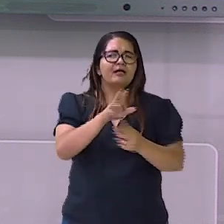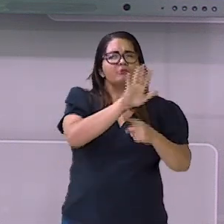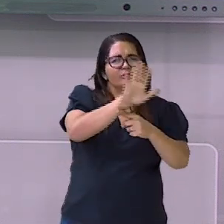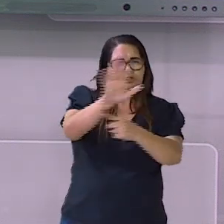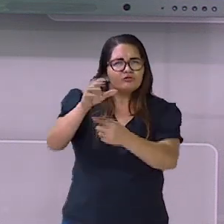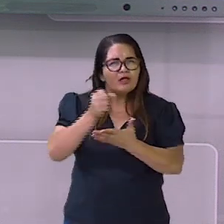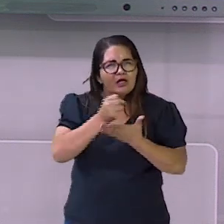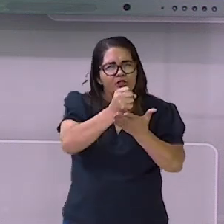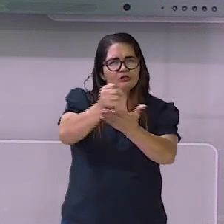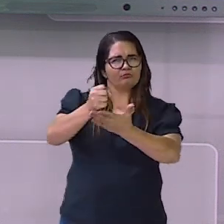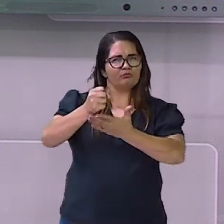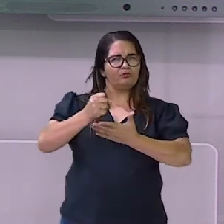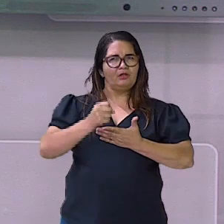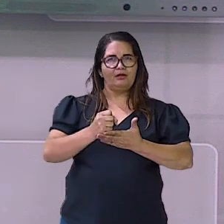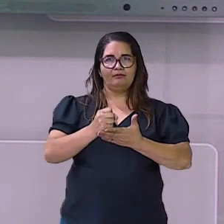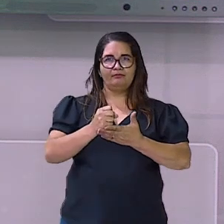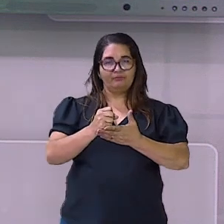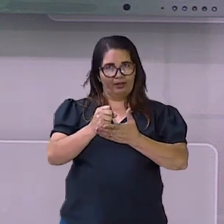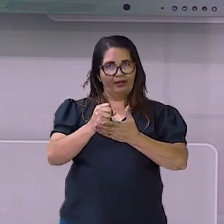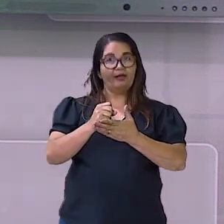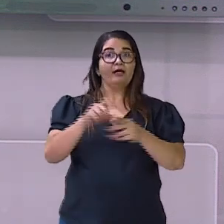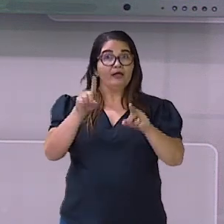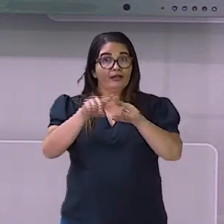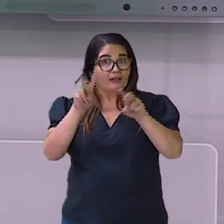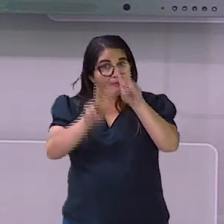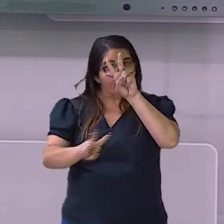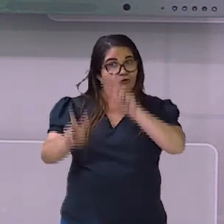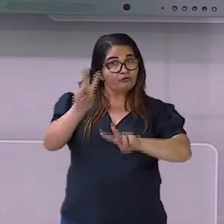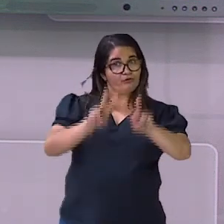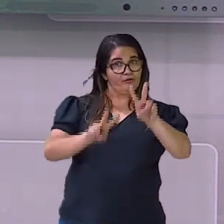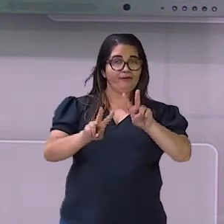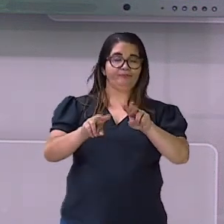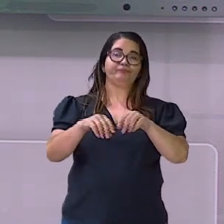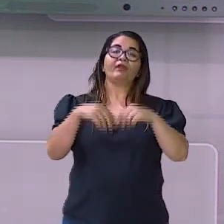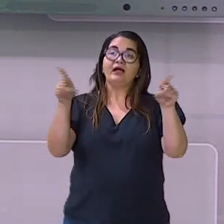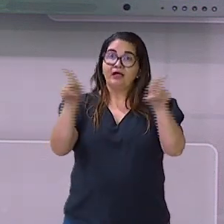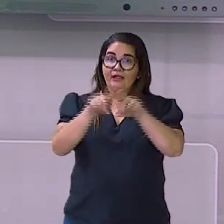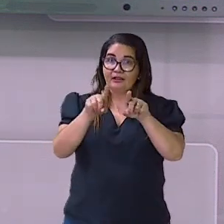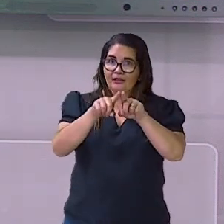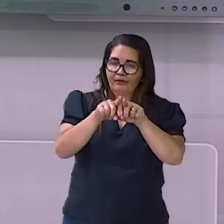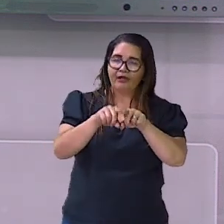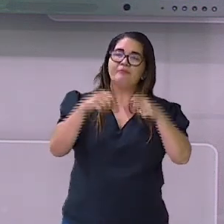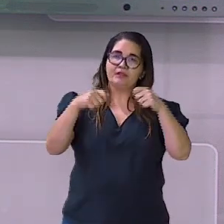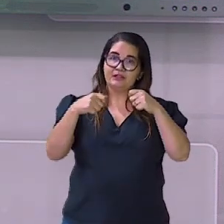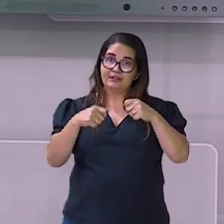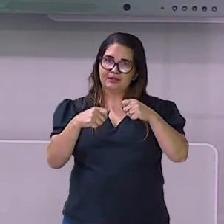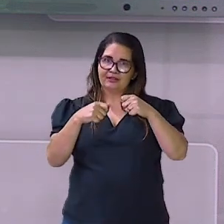você pode procurar o professor. Não esqueça também de acessar o